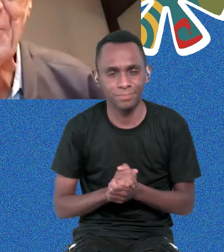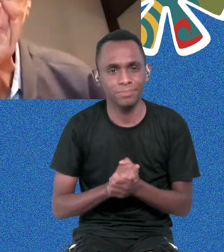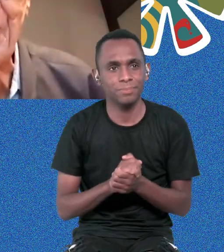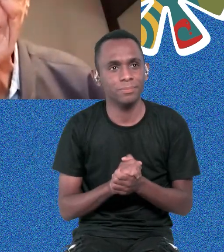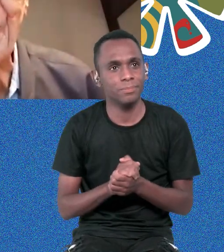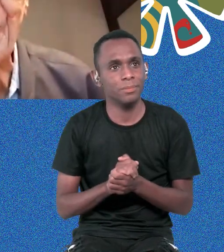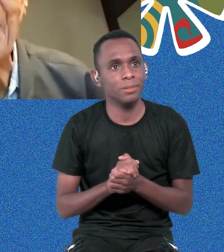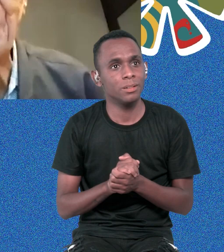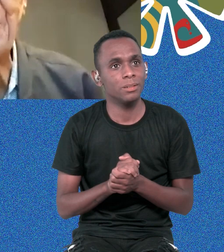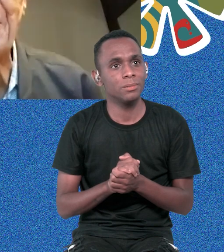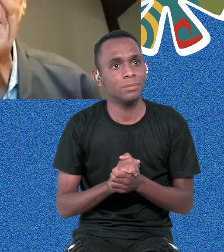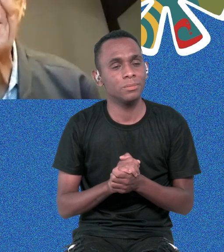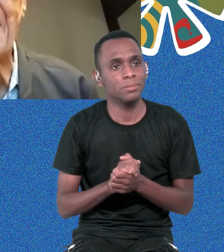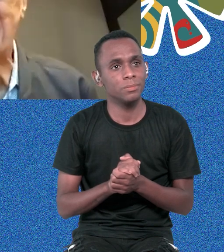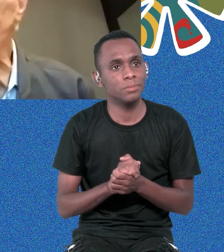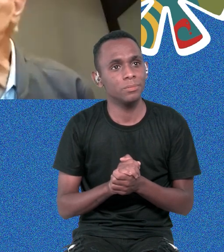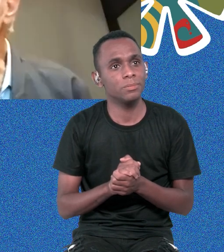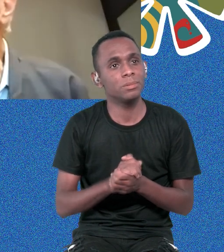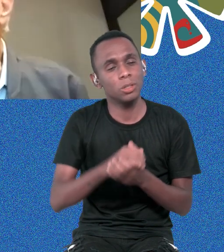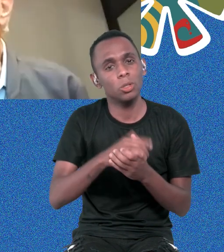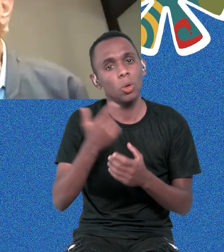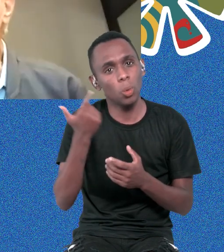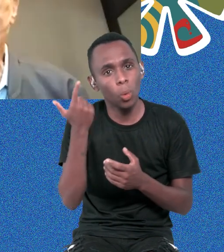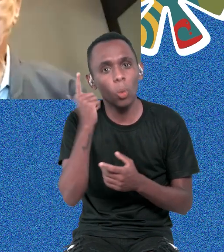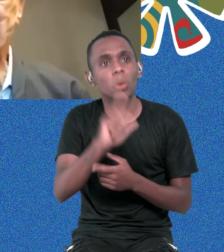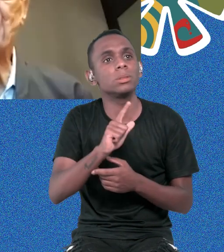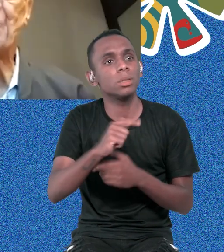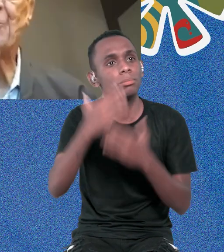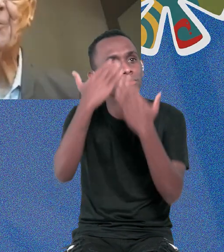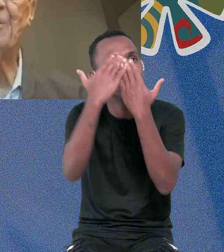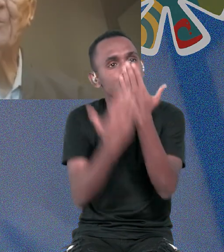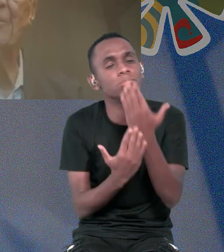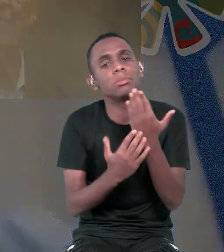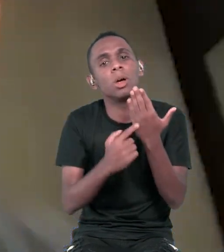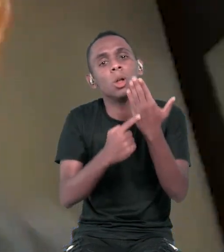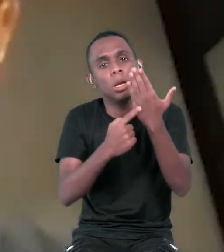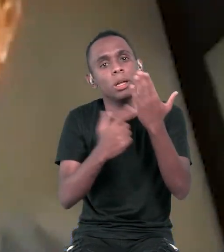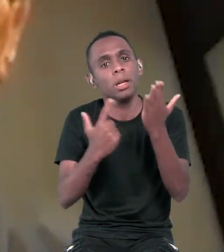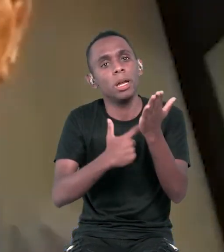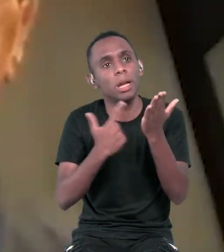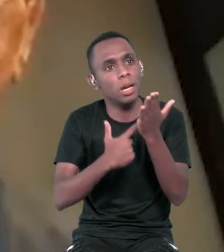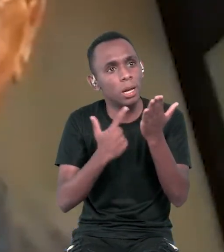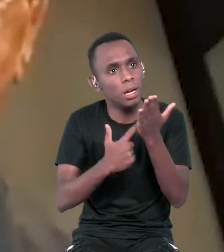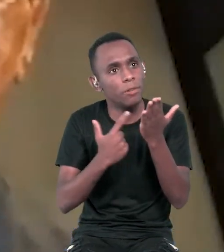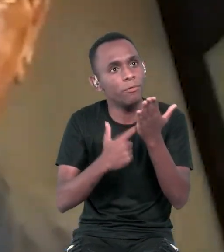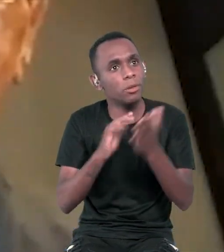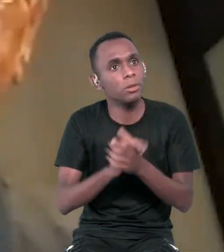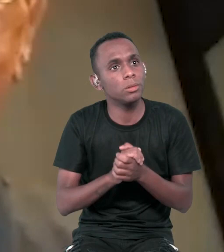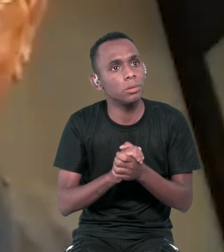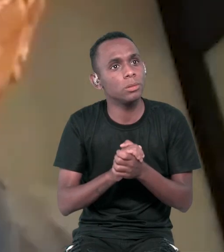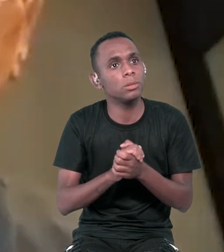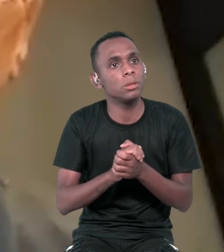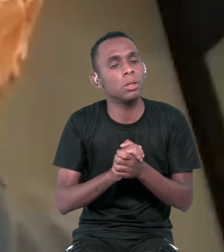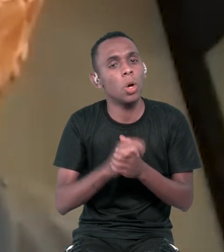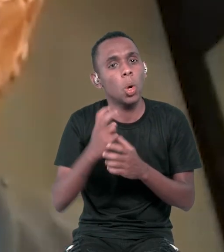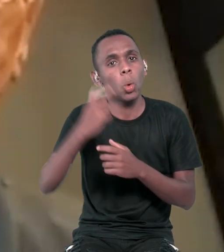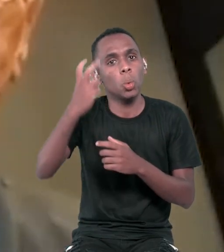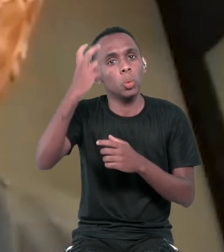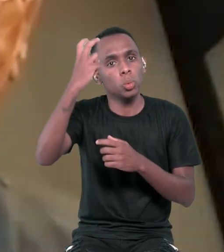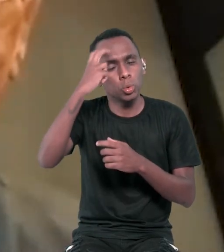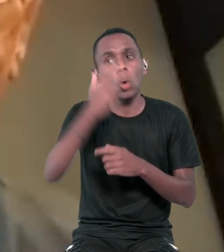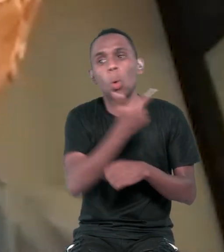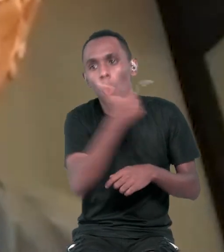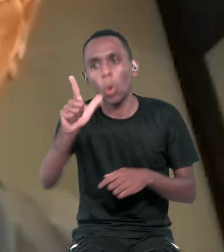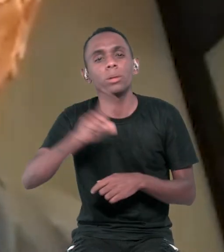obrigada. podíamos sintetizar aí um pouco na capa do livro, dizer: há outra